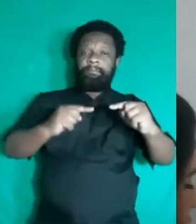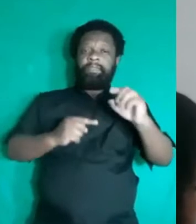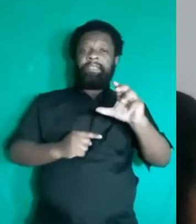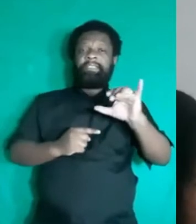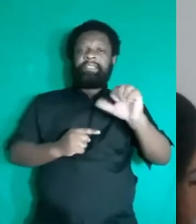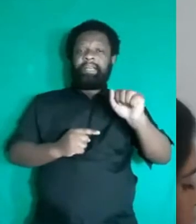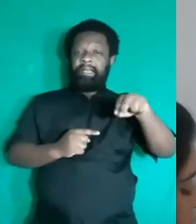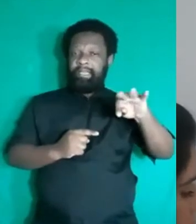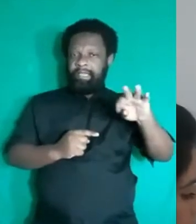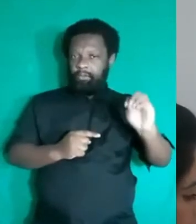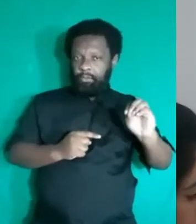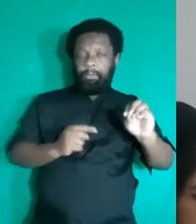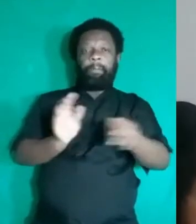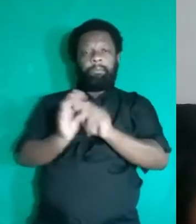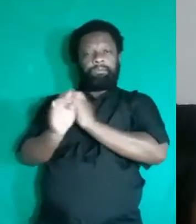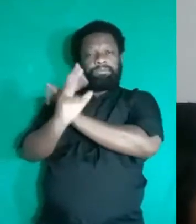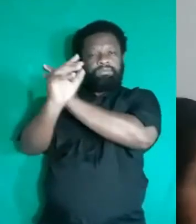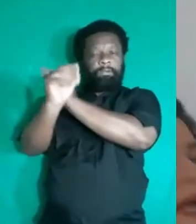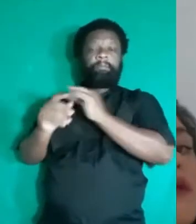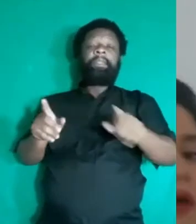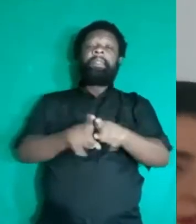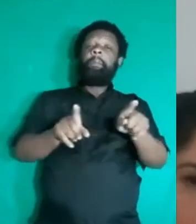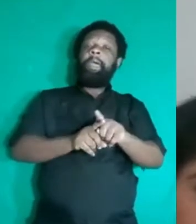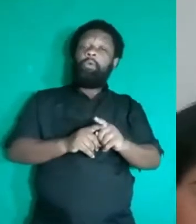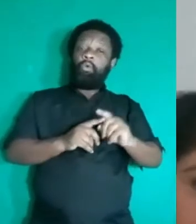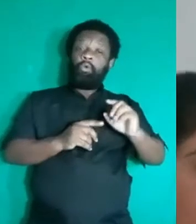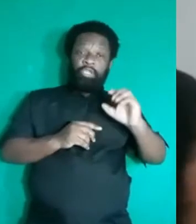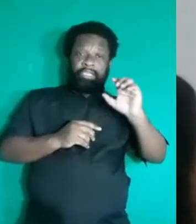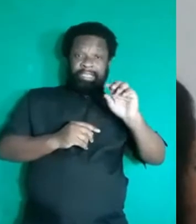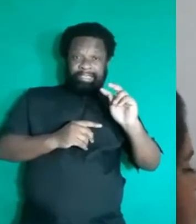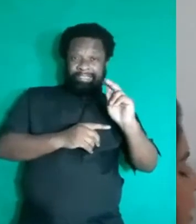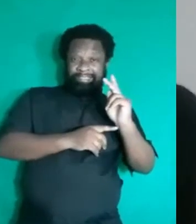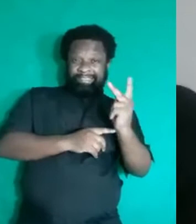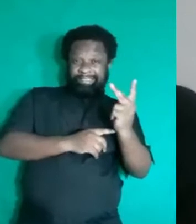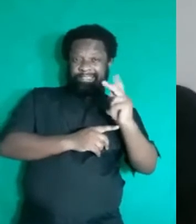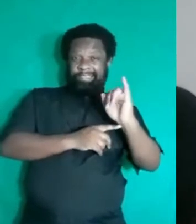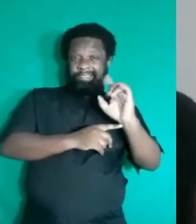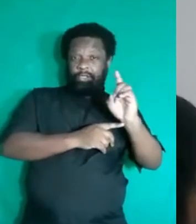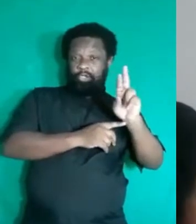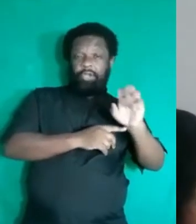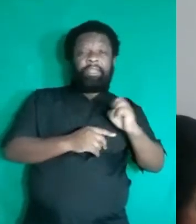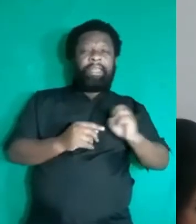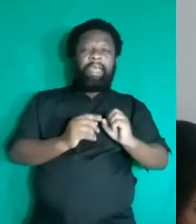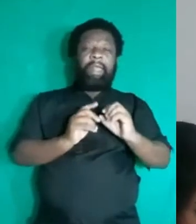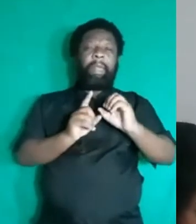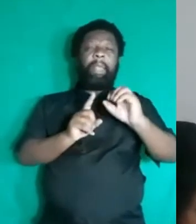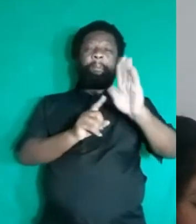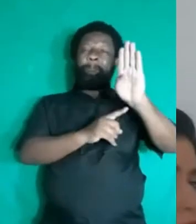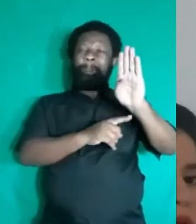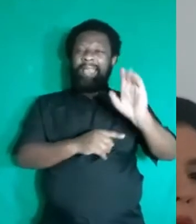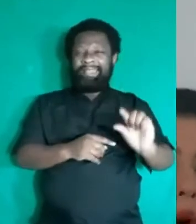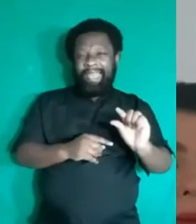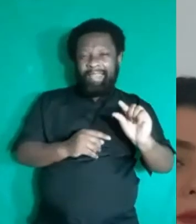forma gasosa. Nós temos aqui o cianeto de hidrogênio, quando falamos dele na sua forma gasosa. Bom, pessoal, o sulfeto de hidrogênio,